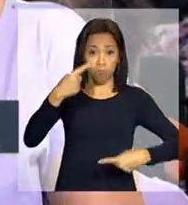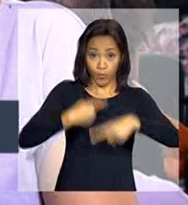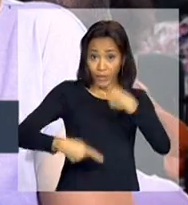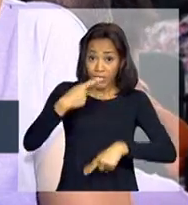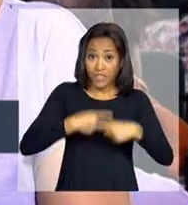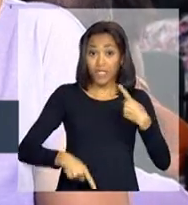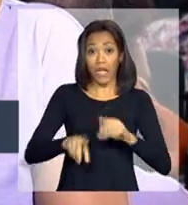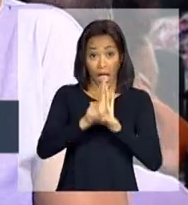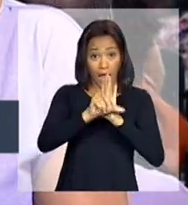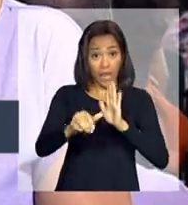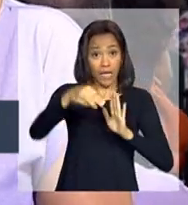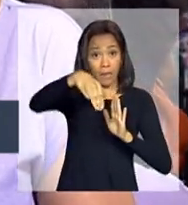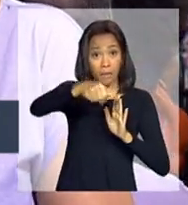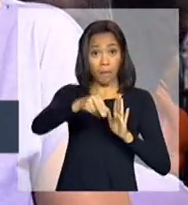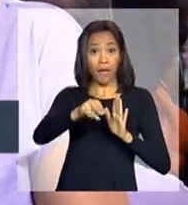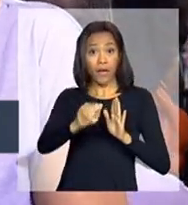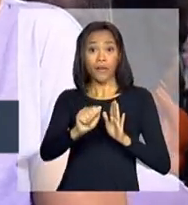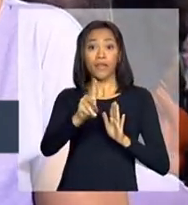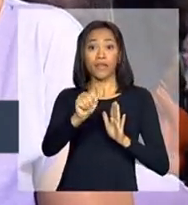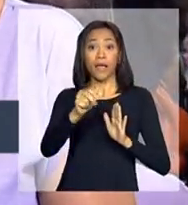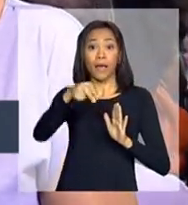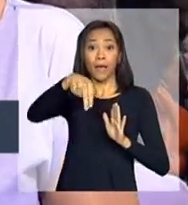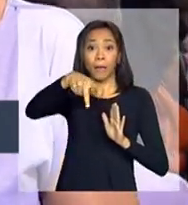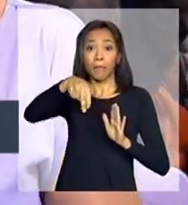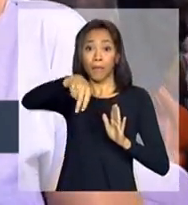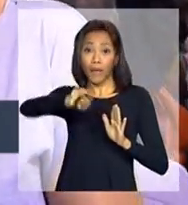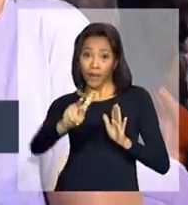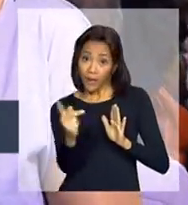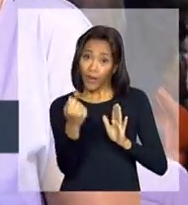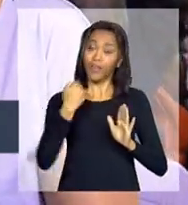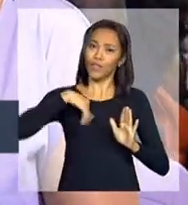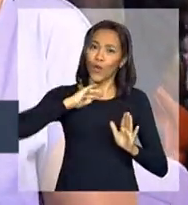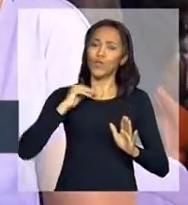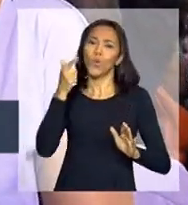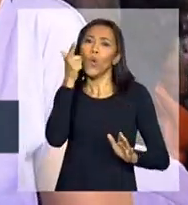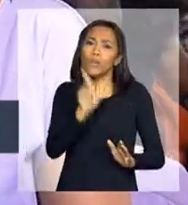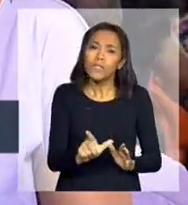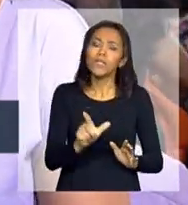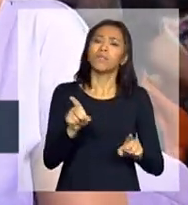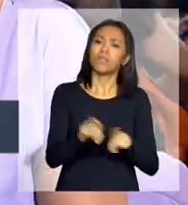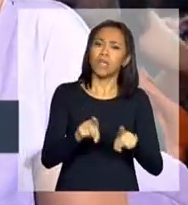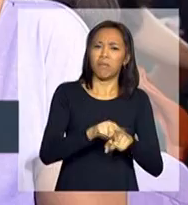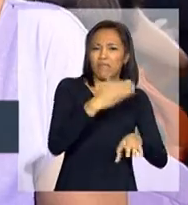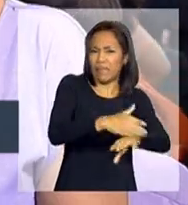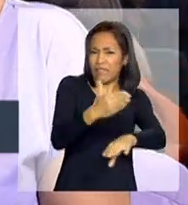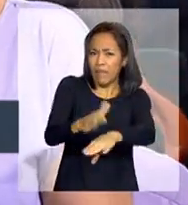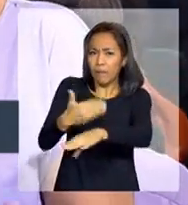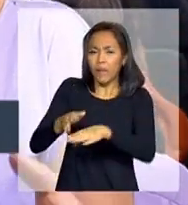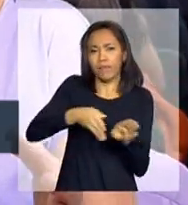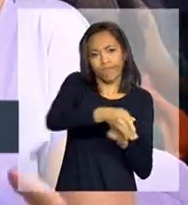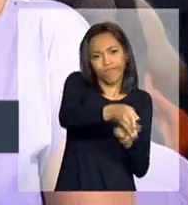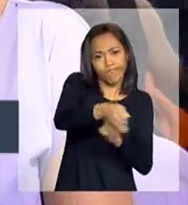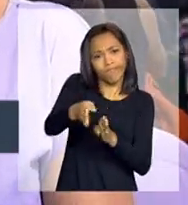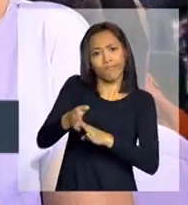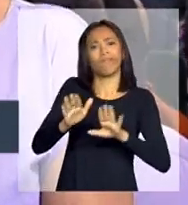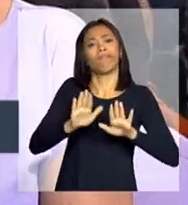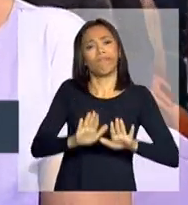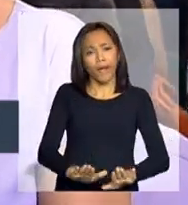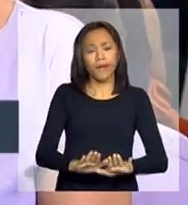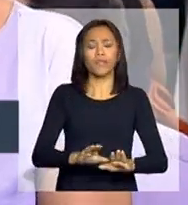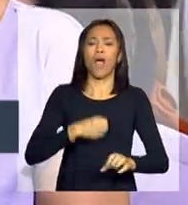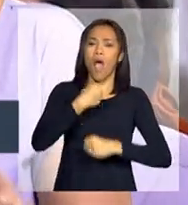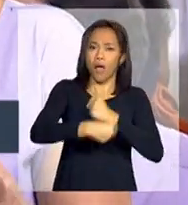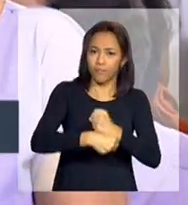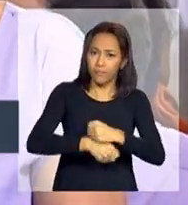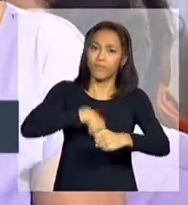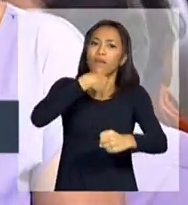Lei Maria da Penha está aí, que a gente ajudou a construir, que a gente tenta fazer trabalho de formação, capacitação, mas infelizmente, ano a